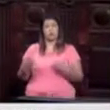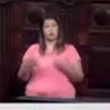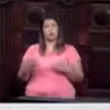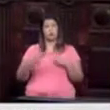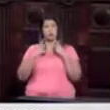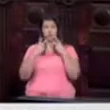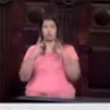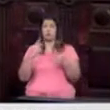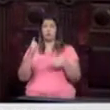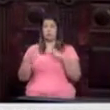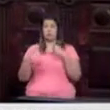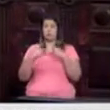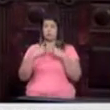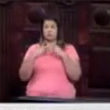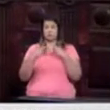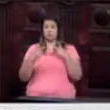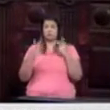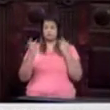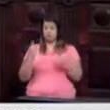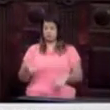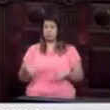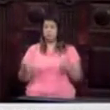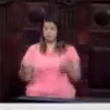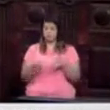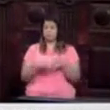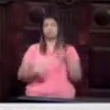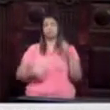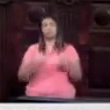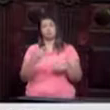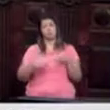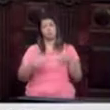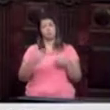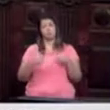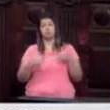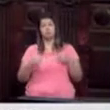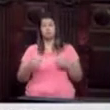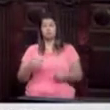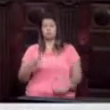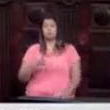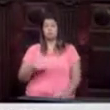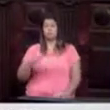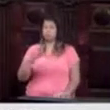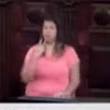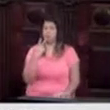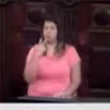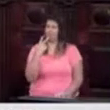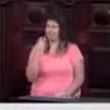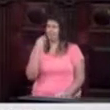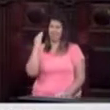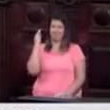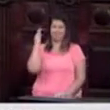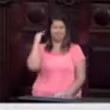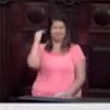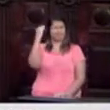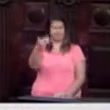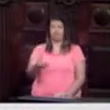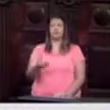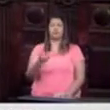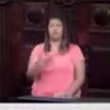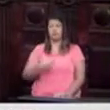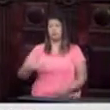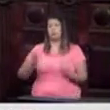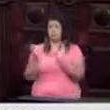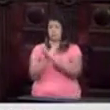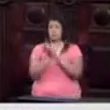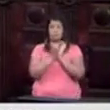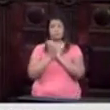bancada do Partido dos Trabalhadores, mas temos que clareza que essa questão vai muito além de qualquer um dos partidos que tem representação